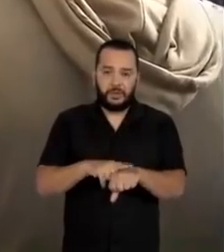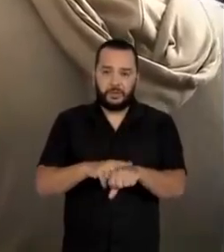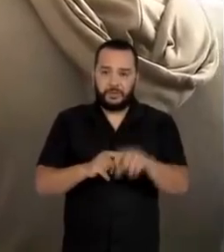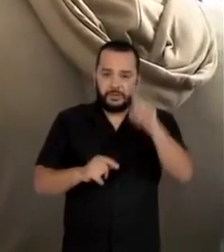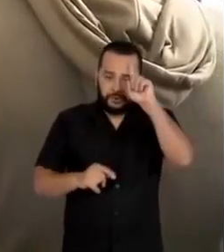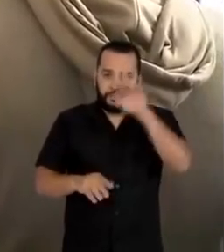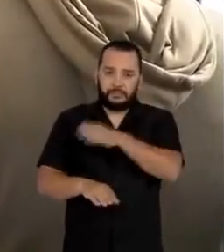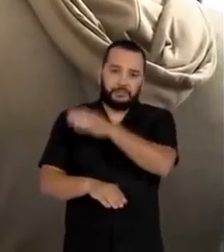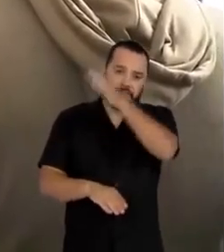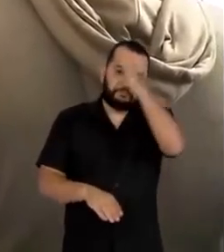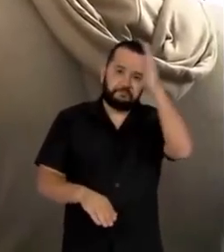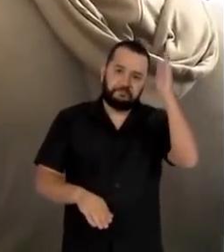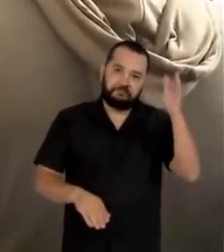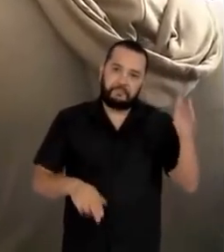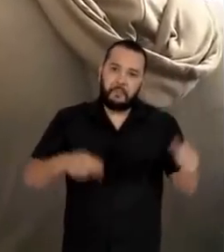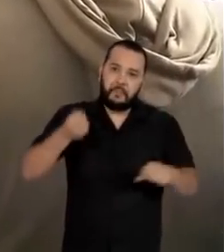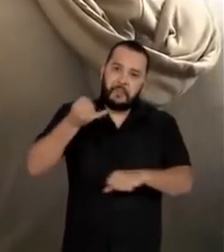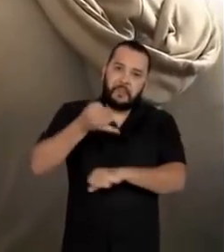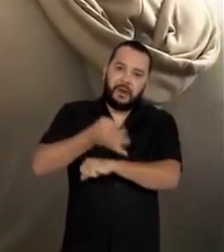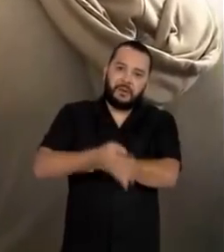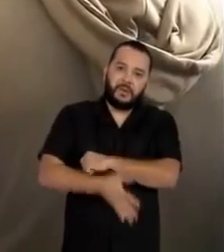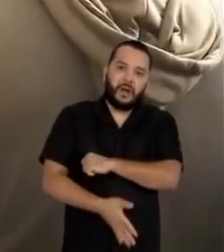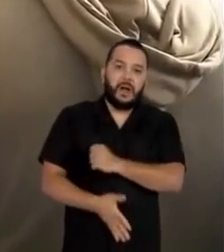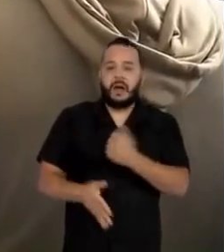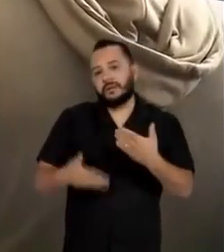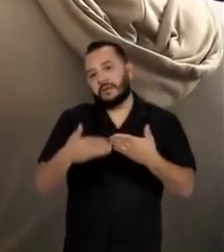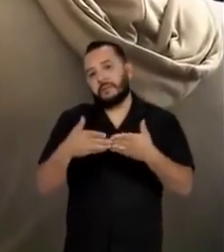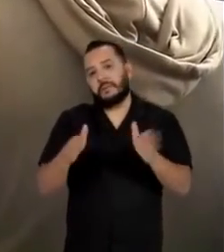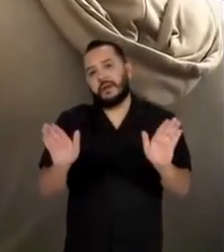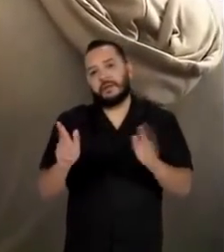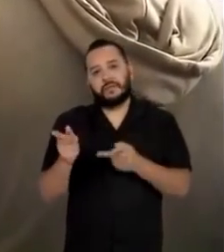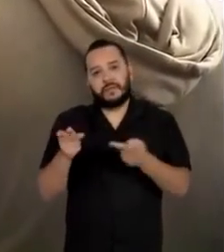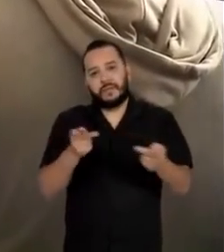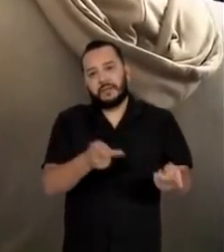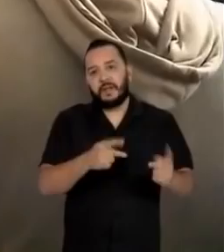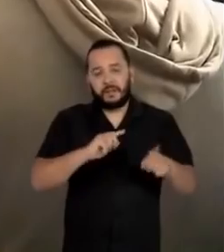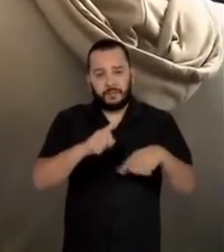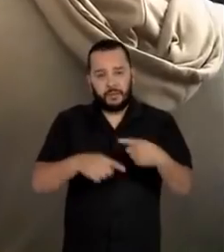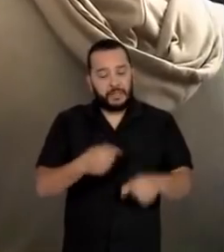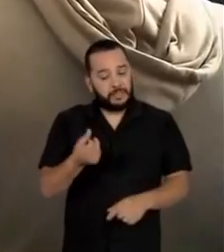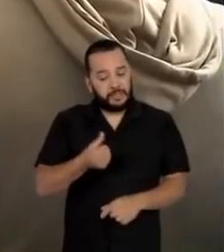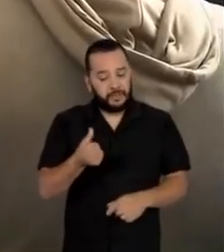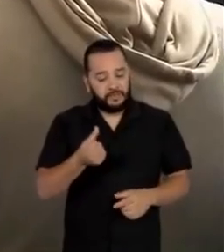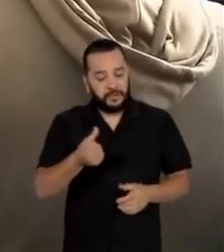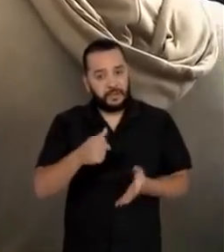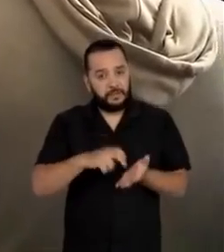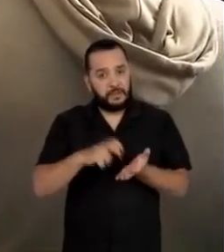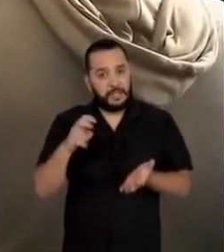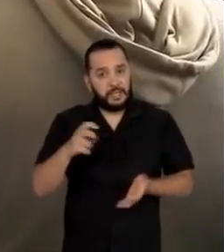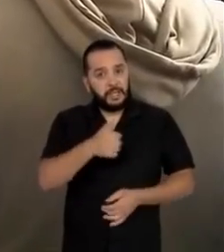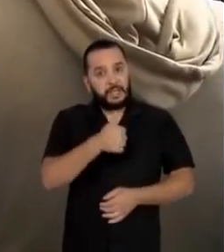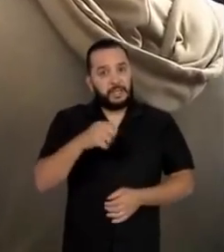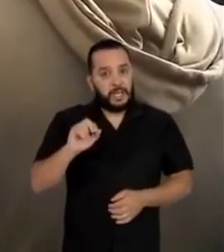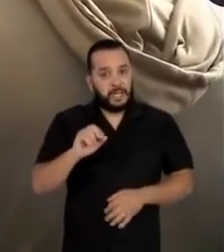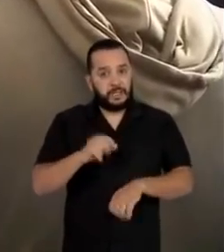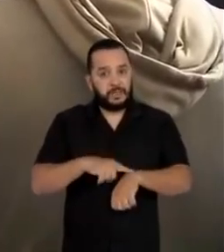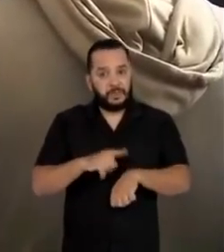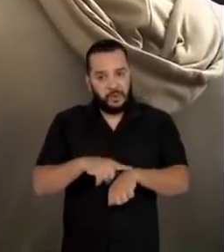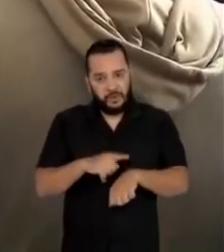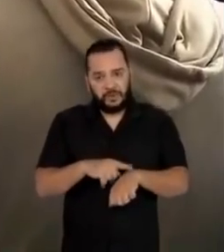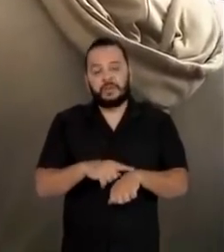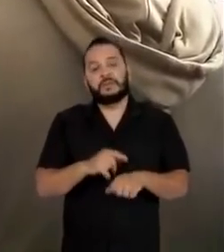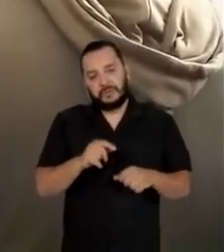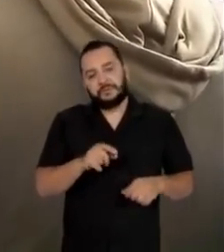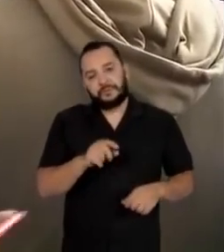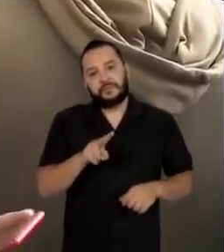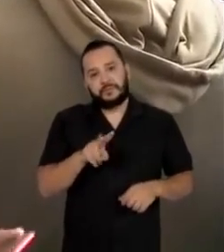também pela madrugada, aberto ao público. Na manhã desta sexta-feira, às 10 horas, o corpo deve sair daqui